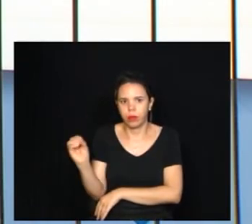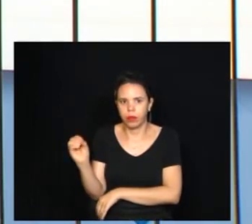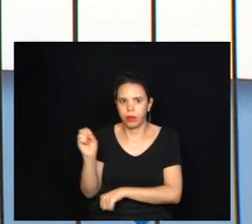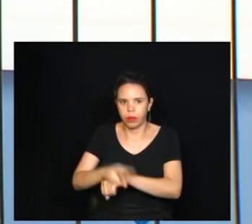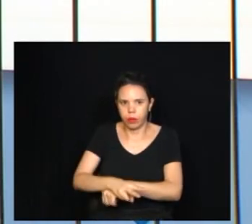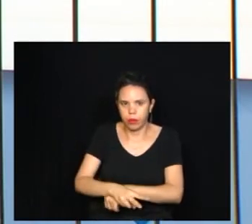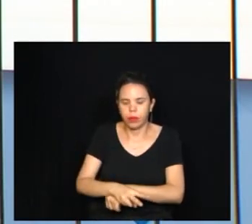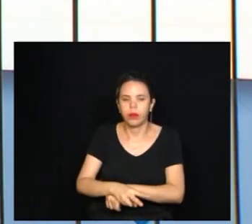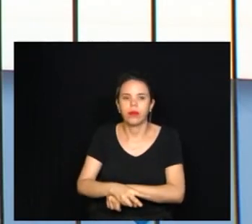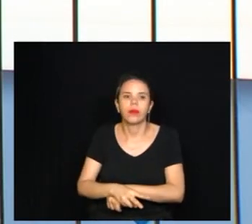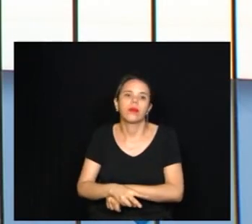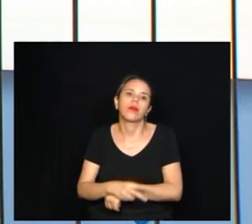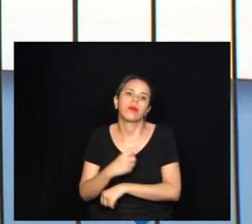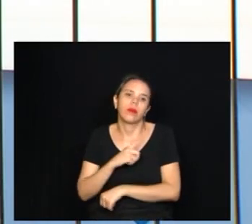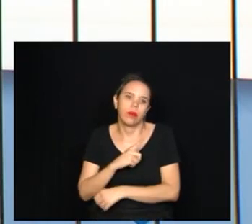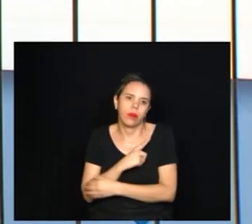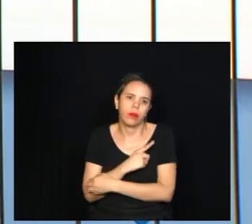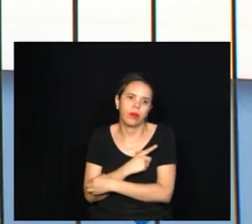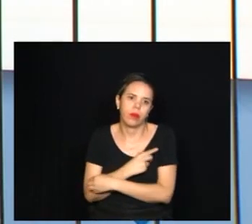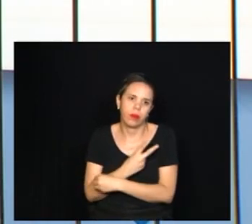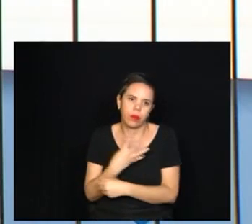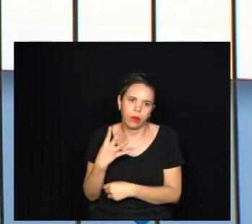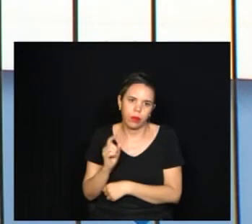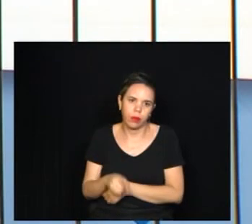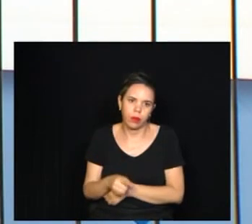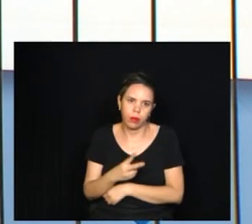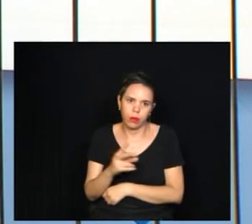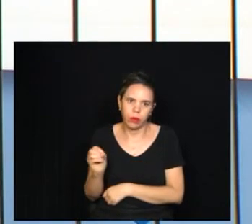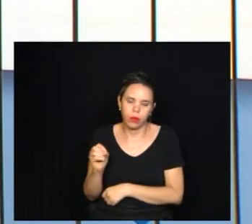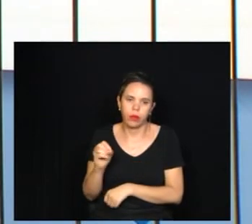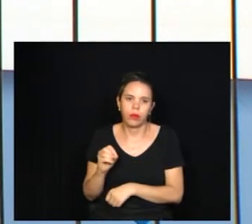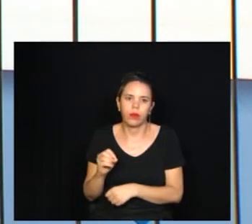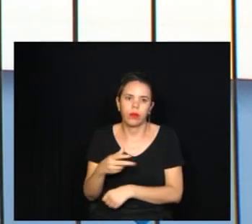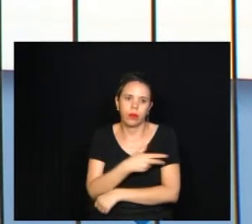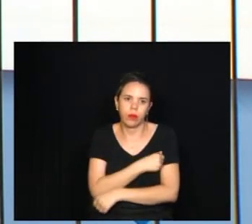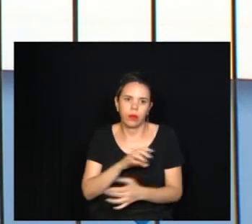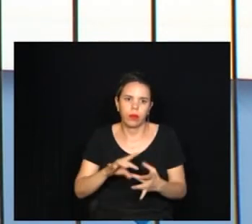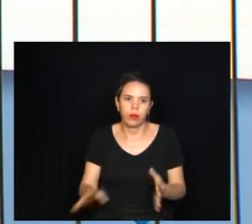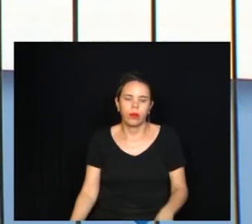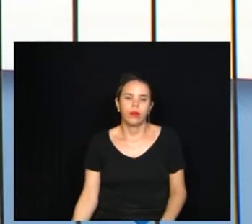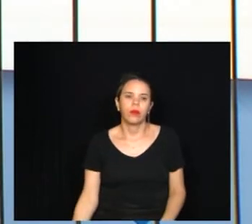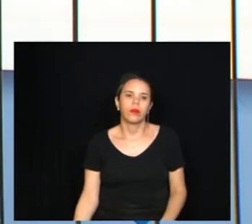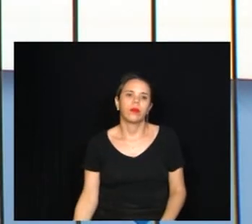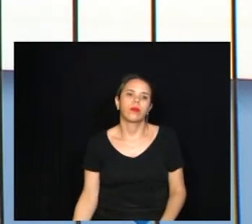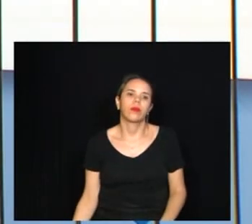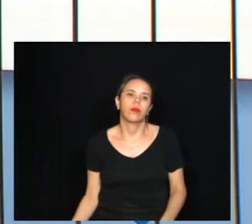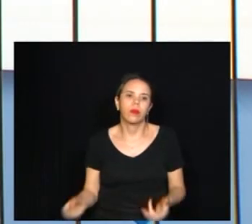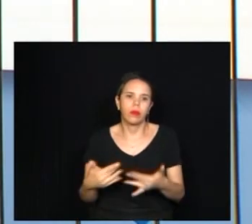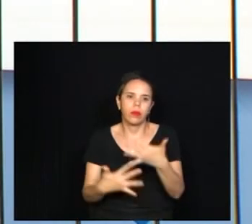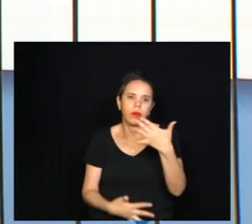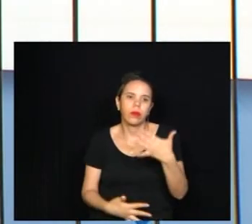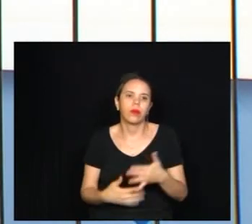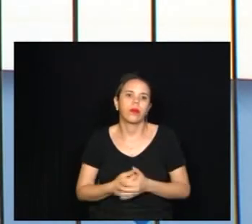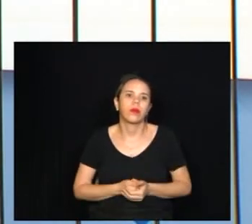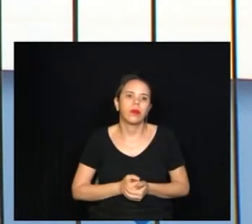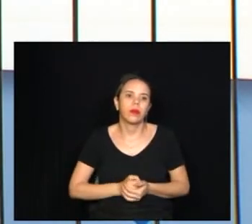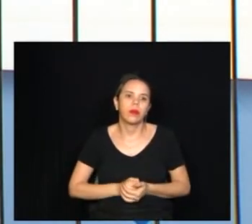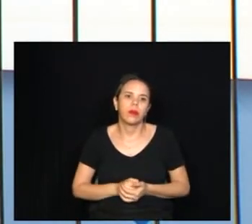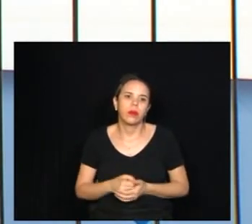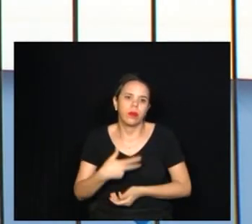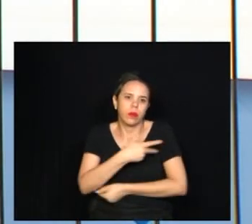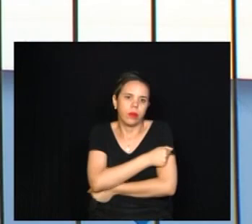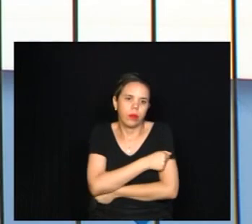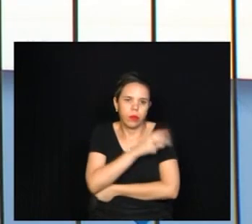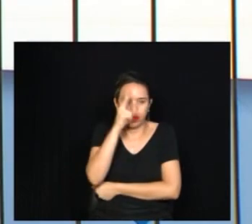24.200 vagas, ou seja, nós temos 24.200 doses disponíveis das mais diversas